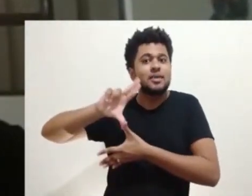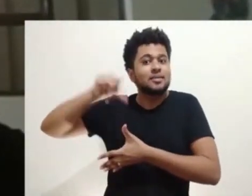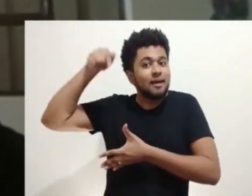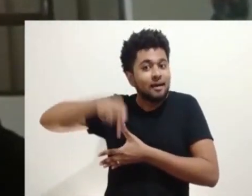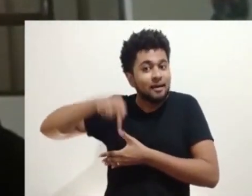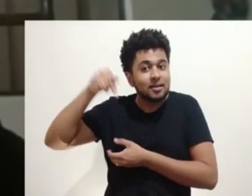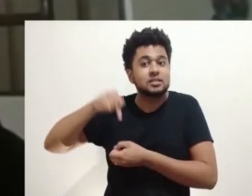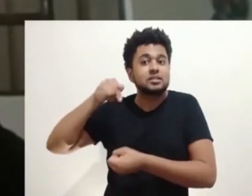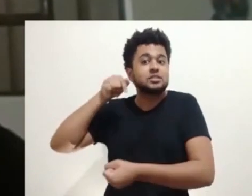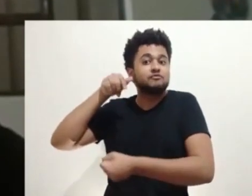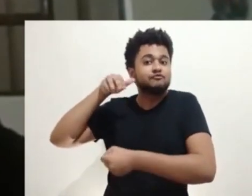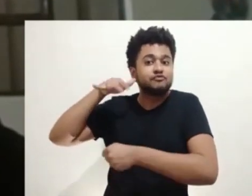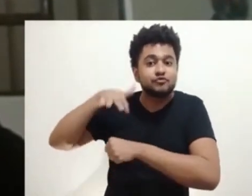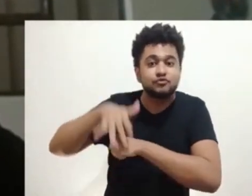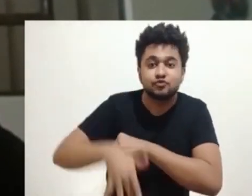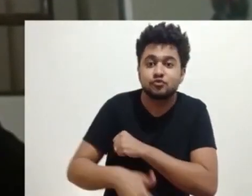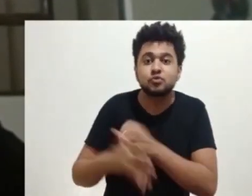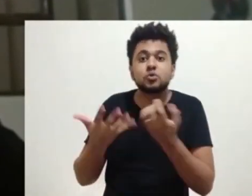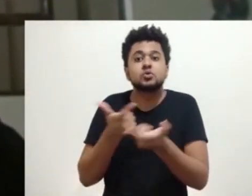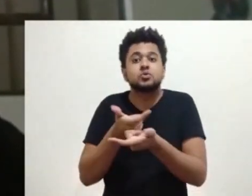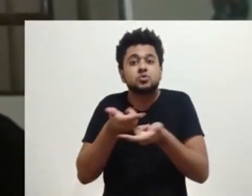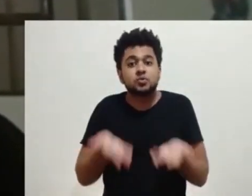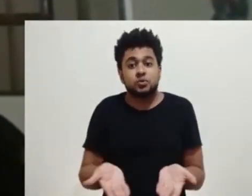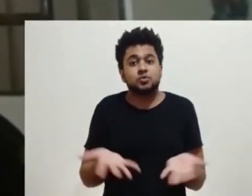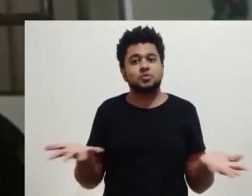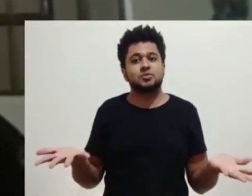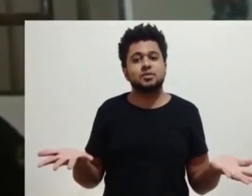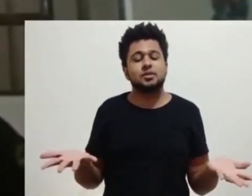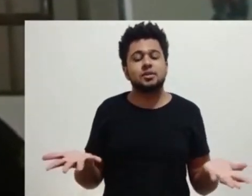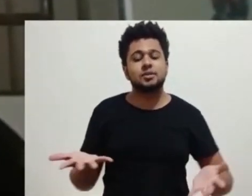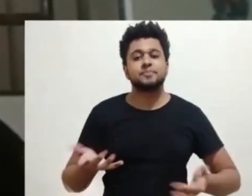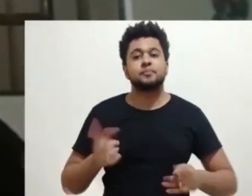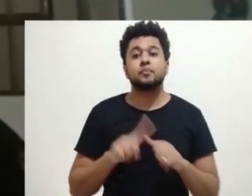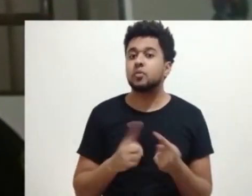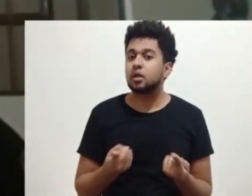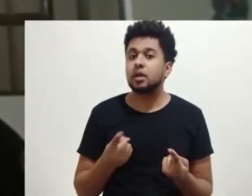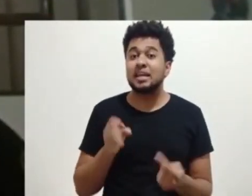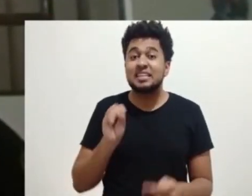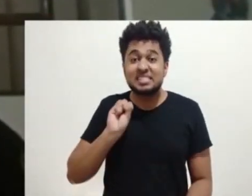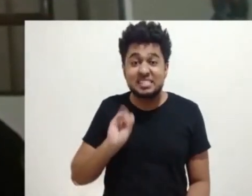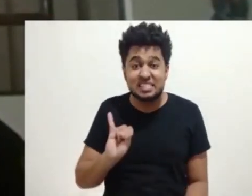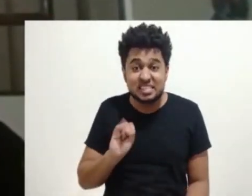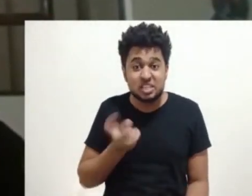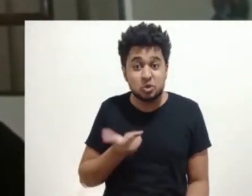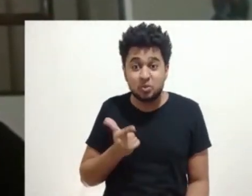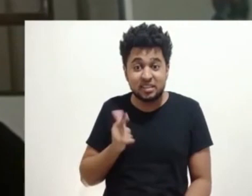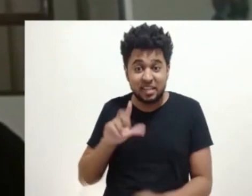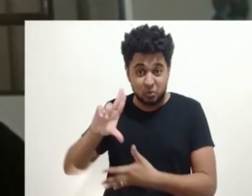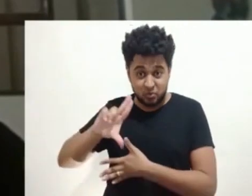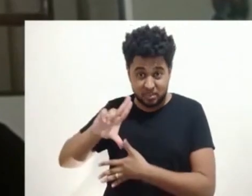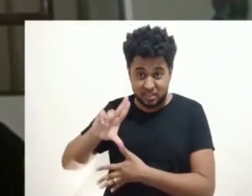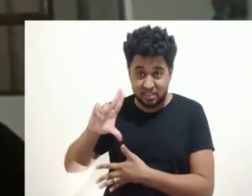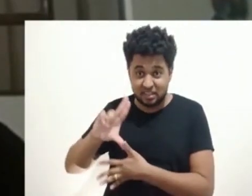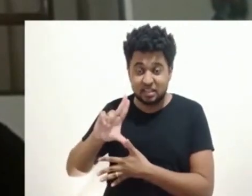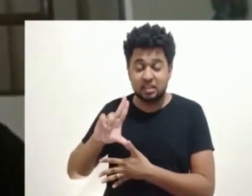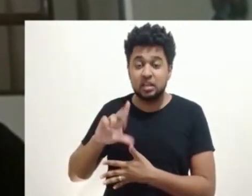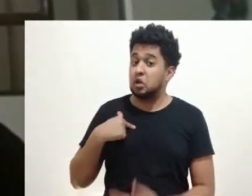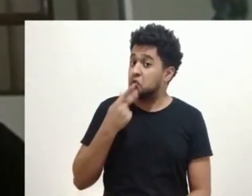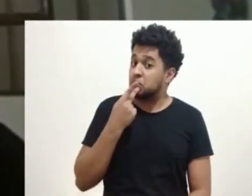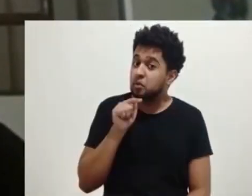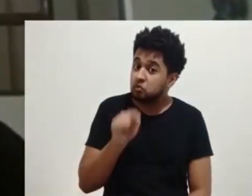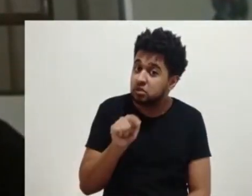UNILA implantada aqui. Porque, olha, sem a UNILA, eu digo para você, em termos